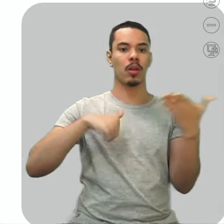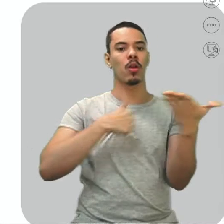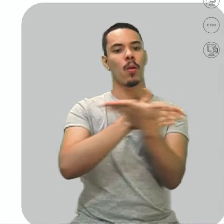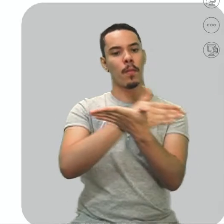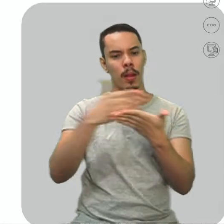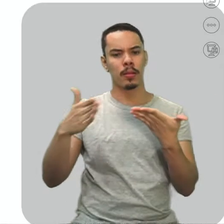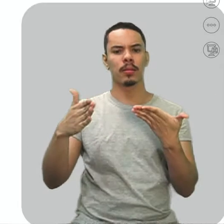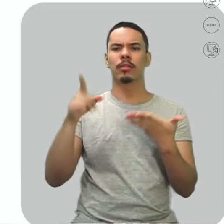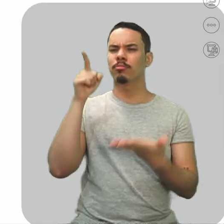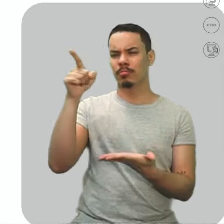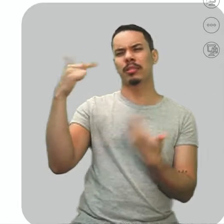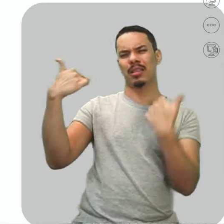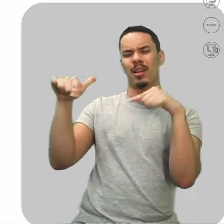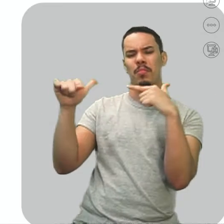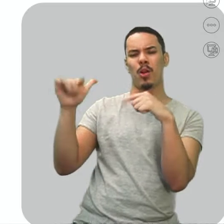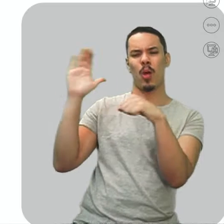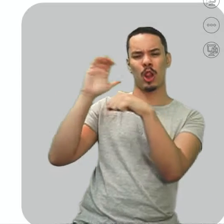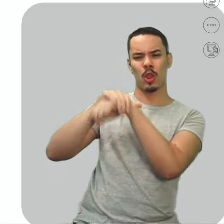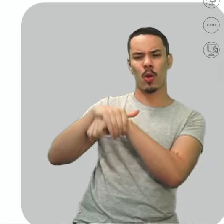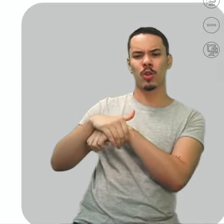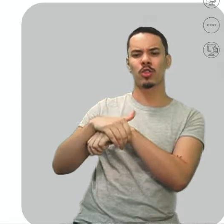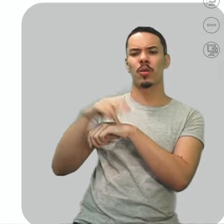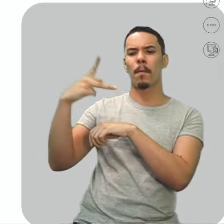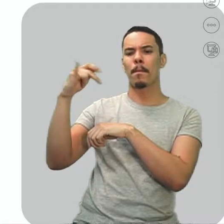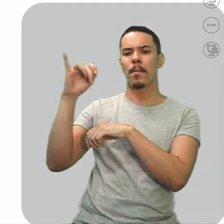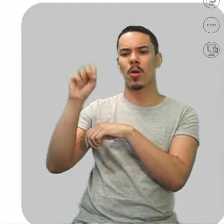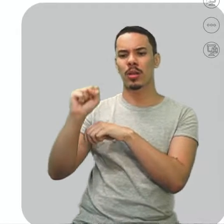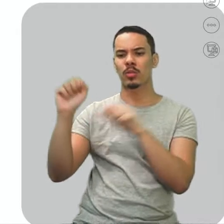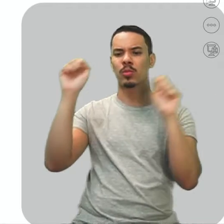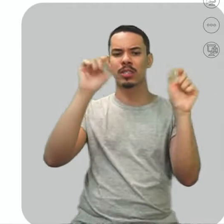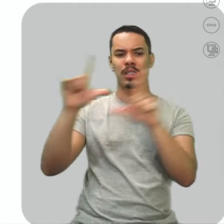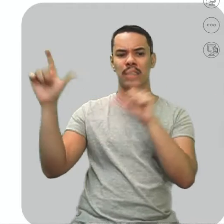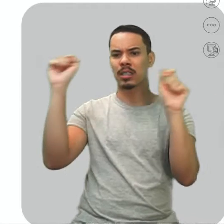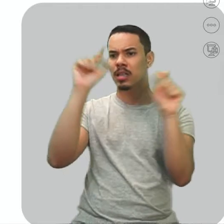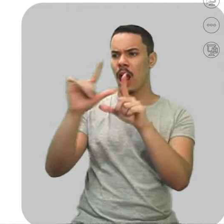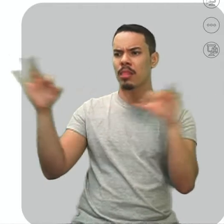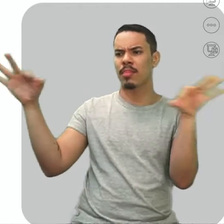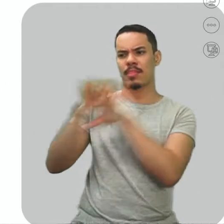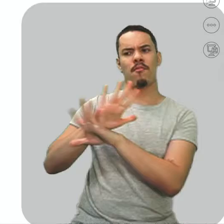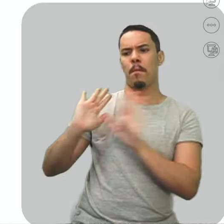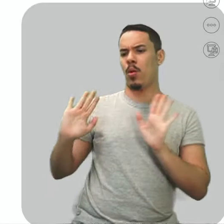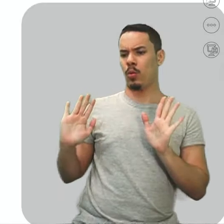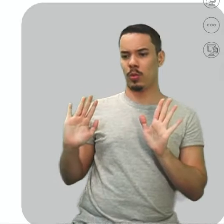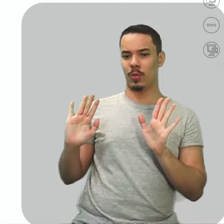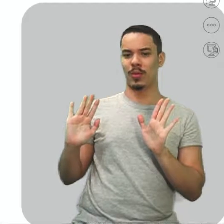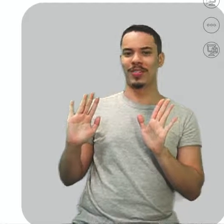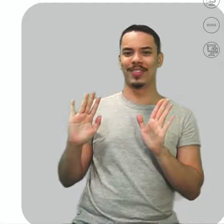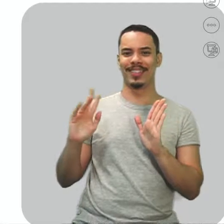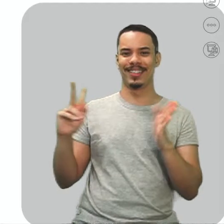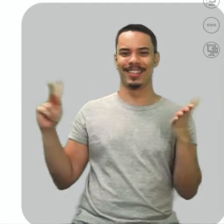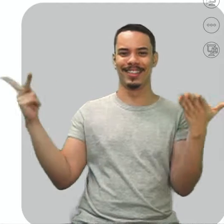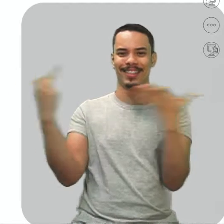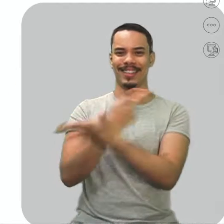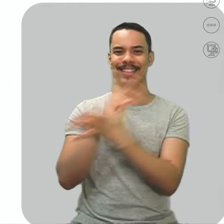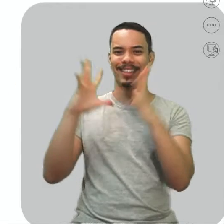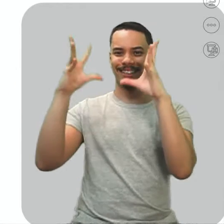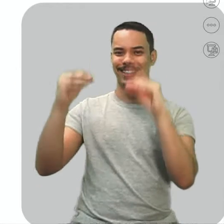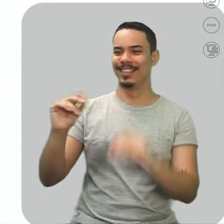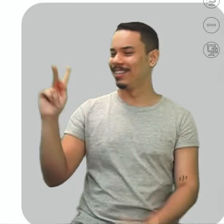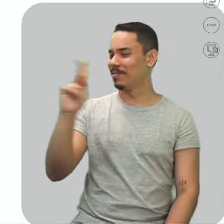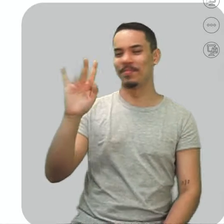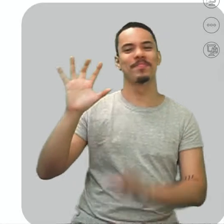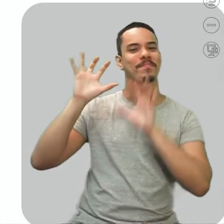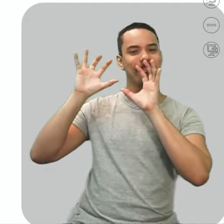deve ter trabalhado à noite hoje os slides estavam prontos teste um dos professores né Mato